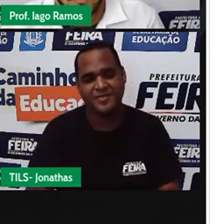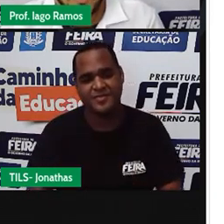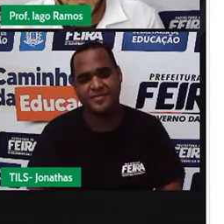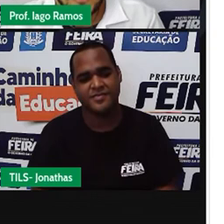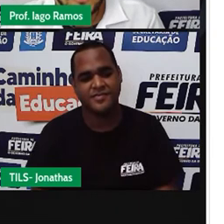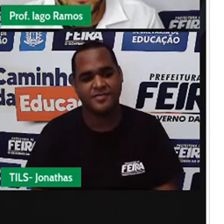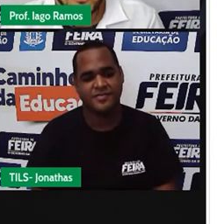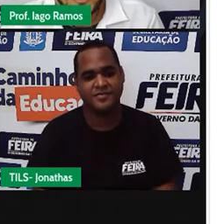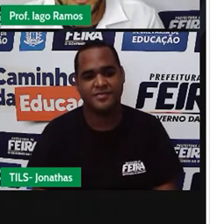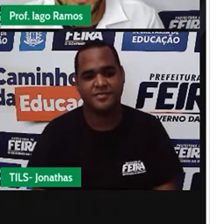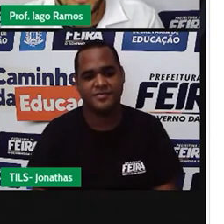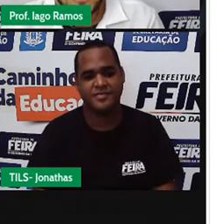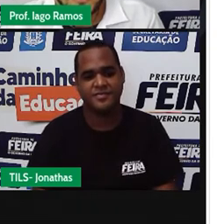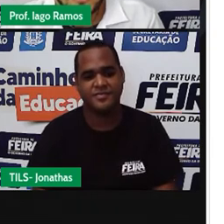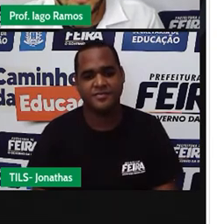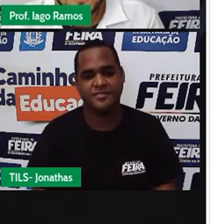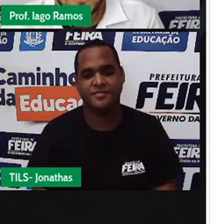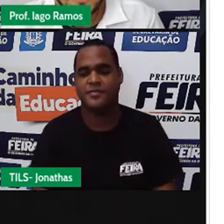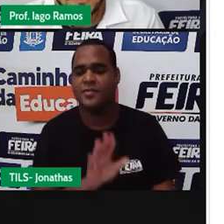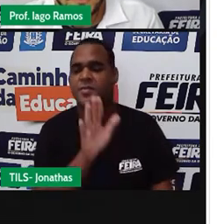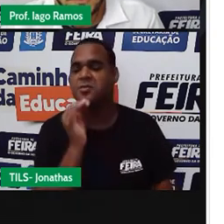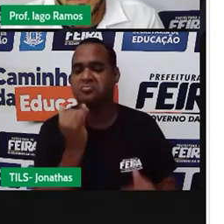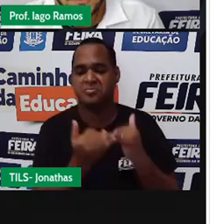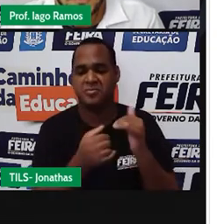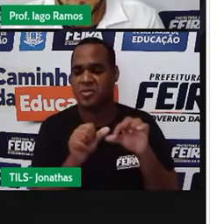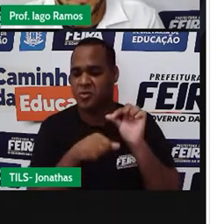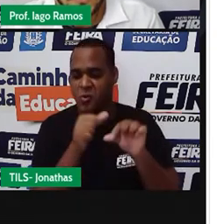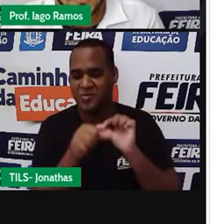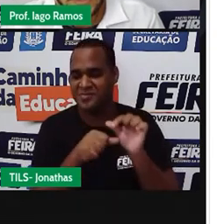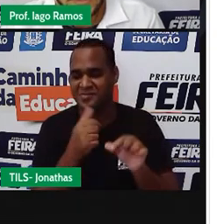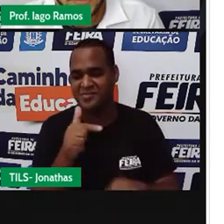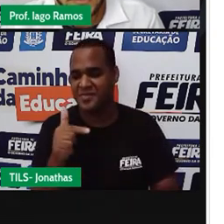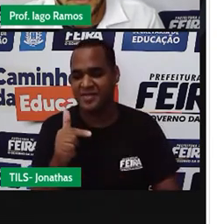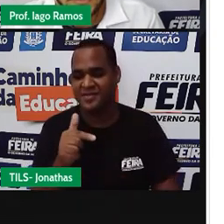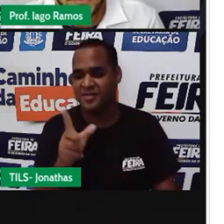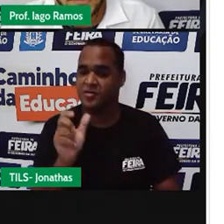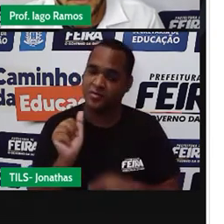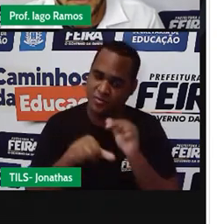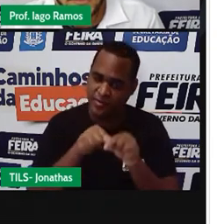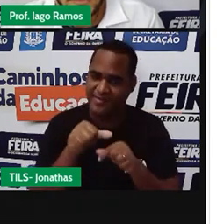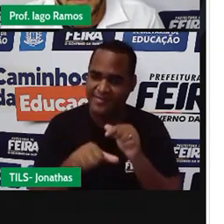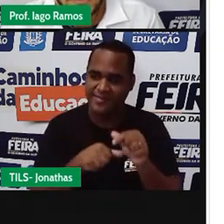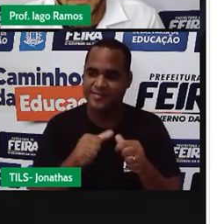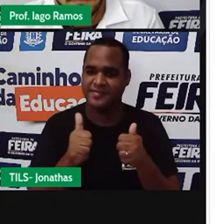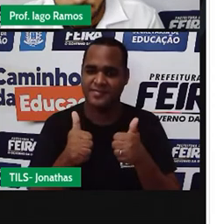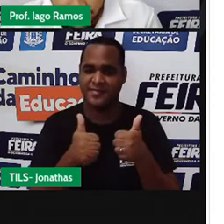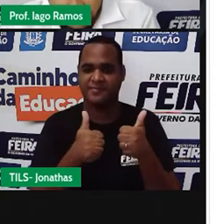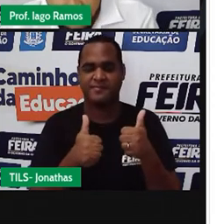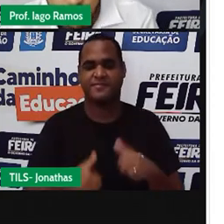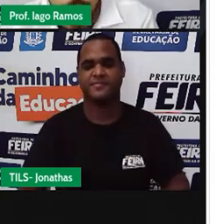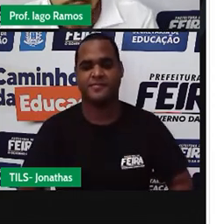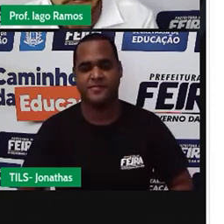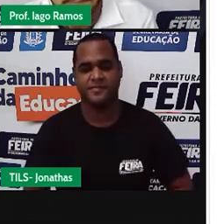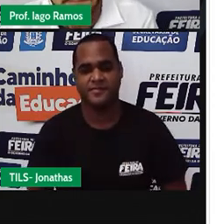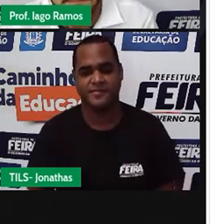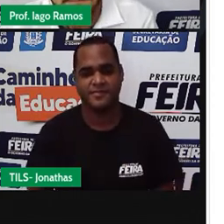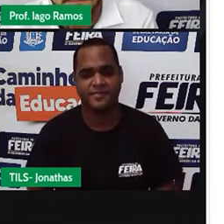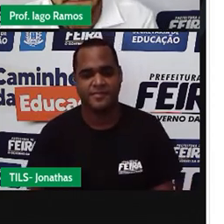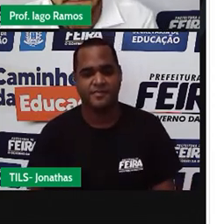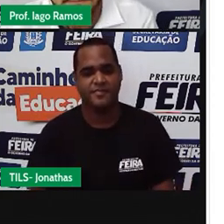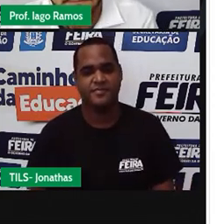o Opa eu não troquei Olha só vamos trocar aqui e vai ficar assim